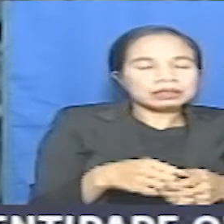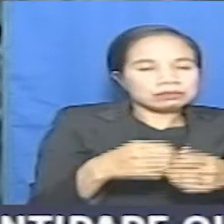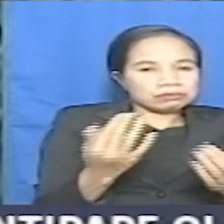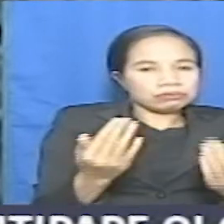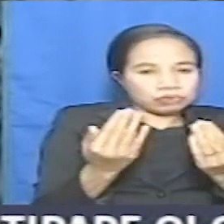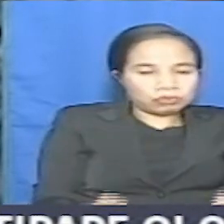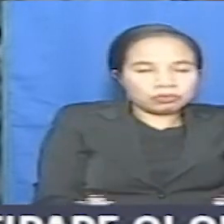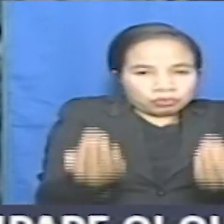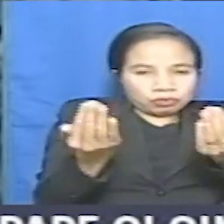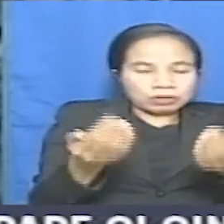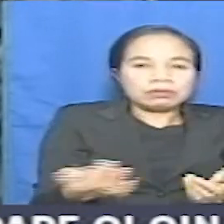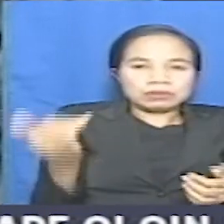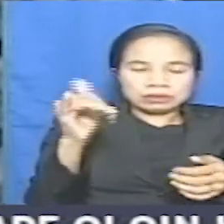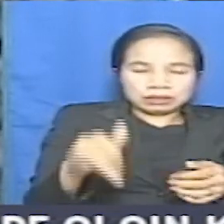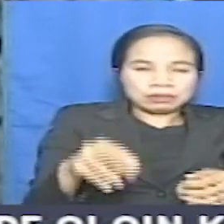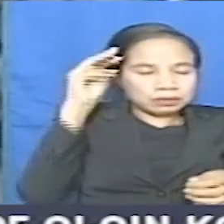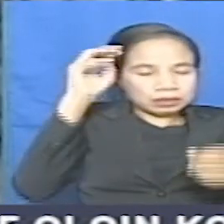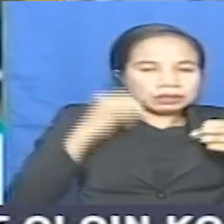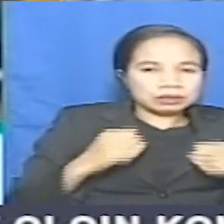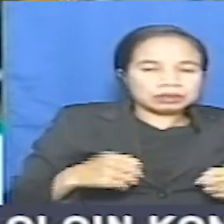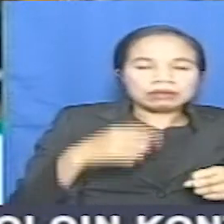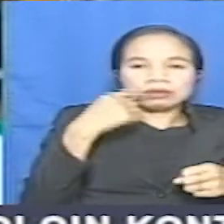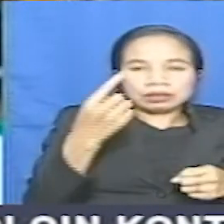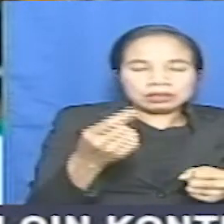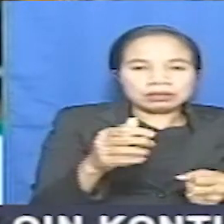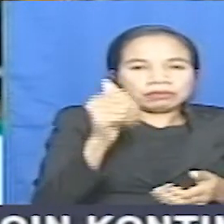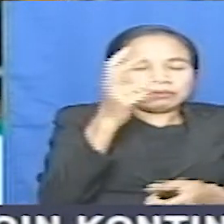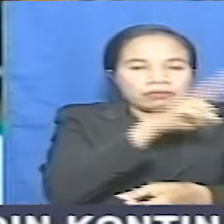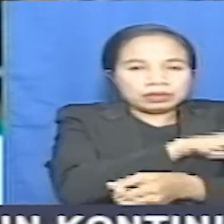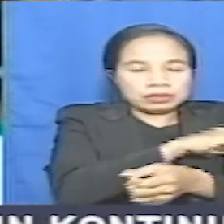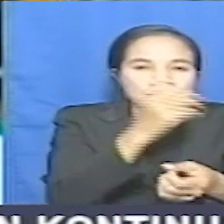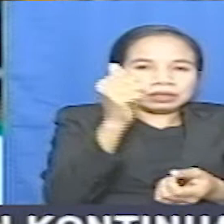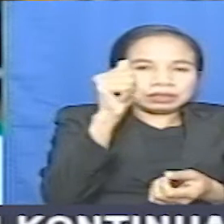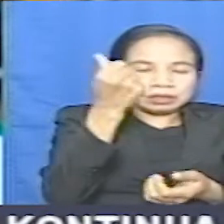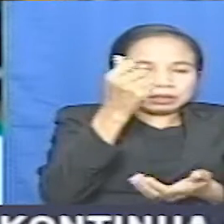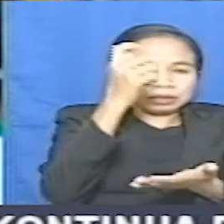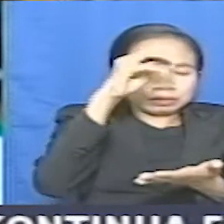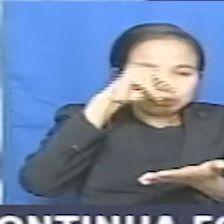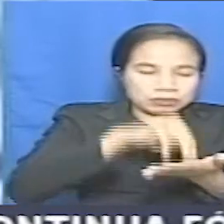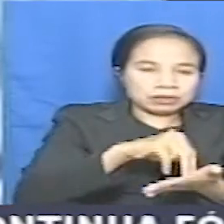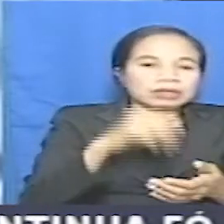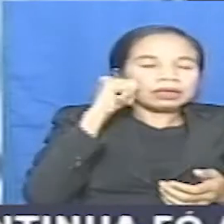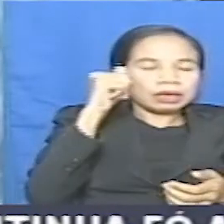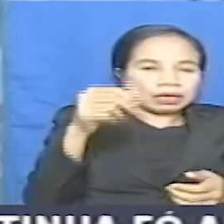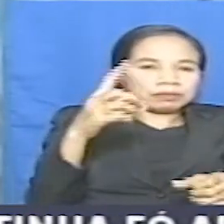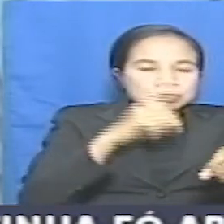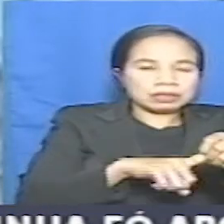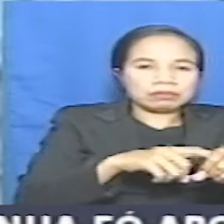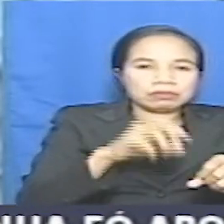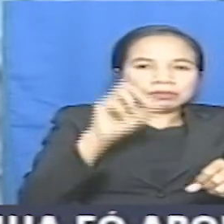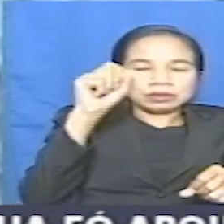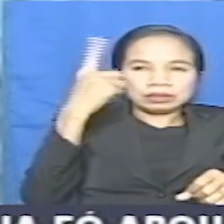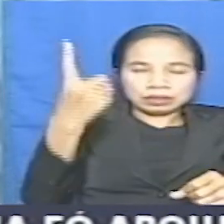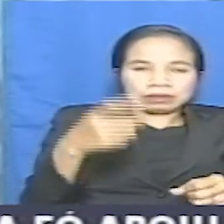Ministra Saúde afirma, vacina doses Rihun Sanulu tipo AstraZeneca, seitou ia abang ora Sanulu recém ida ho